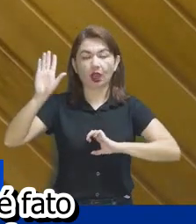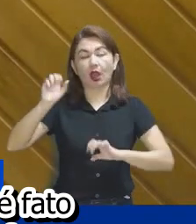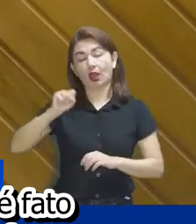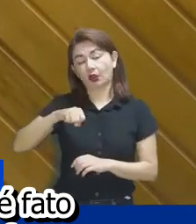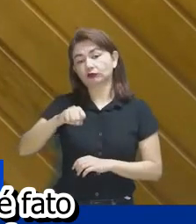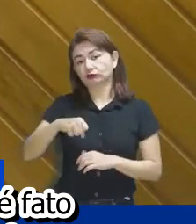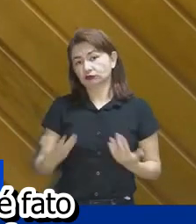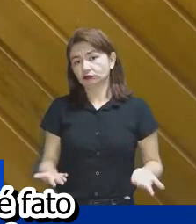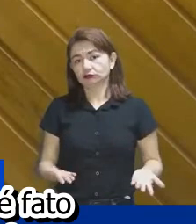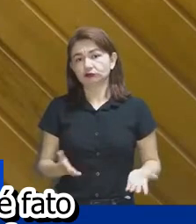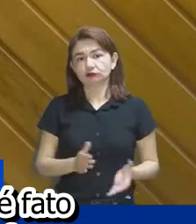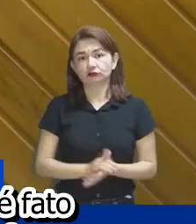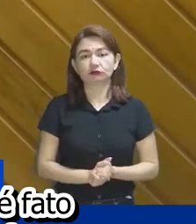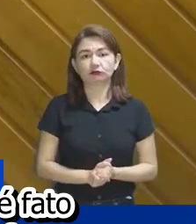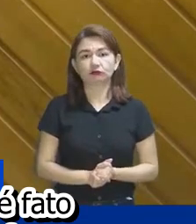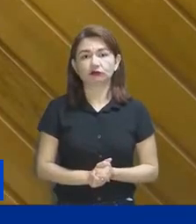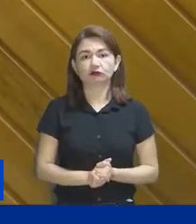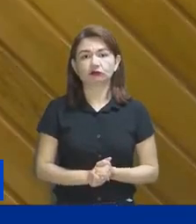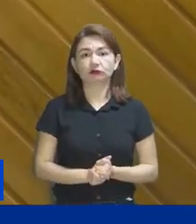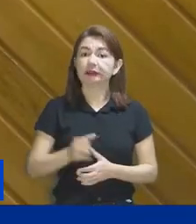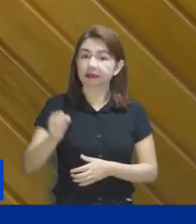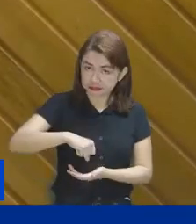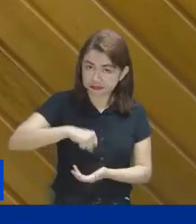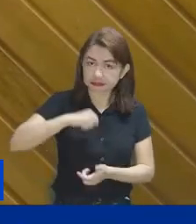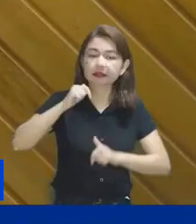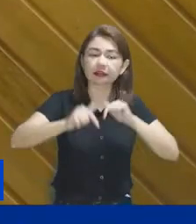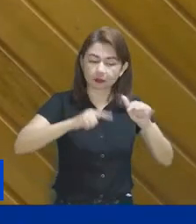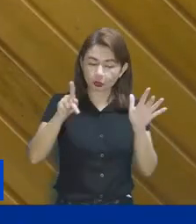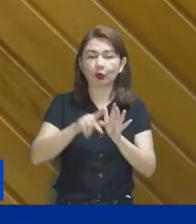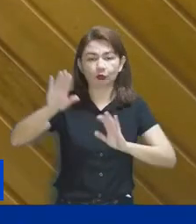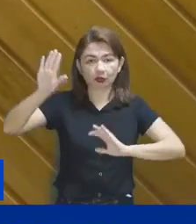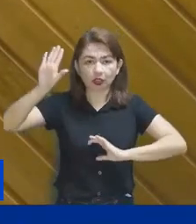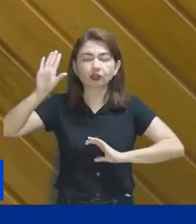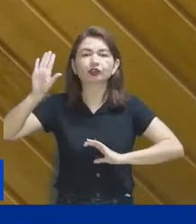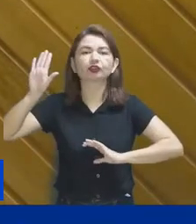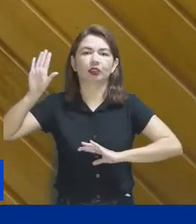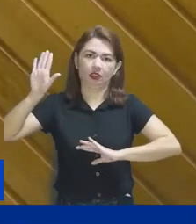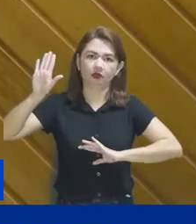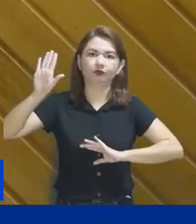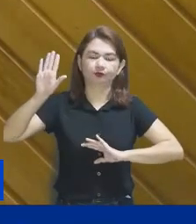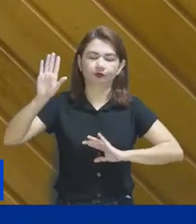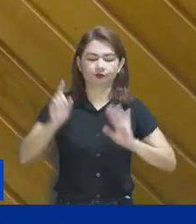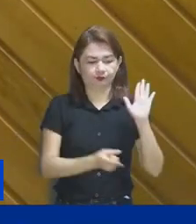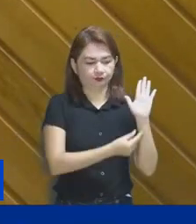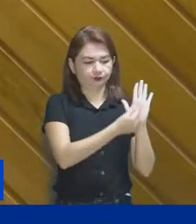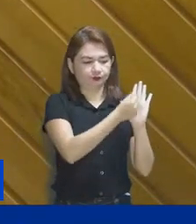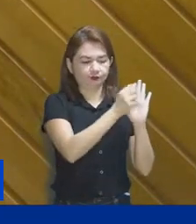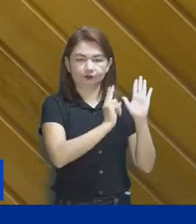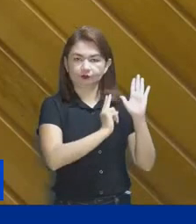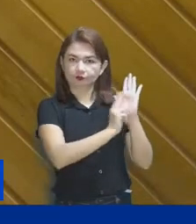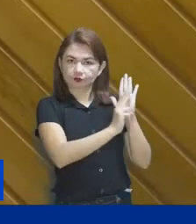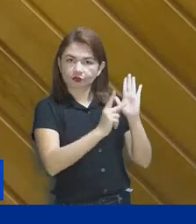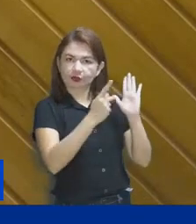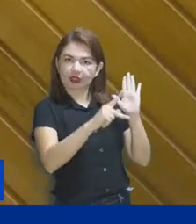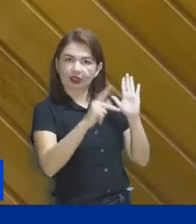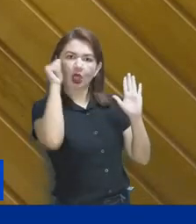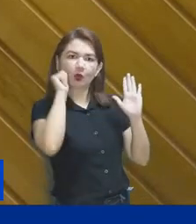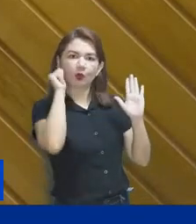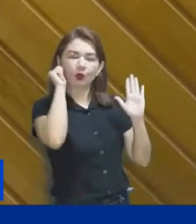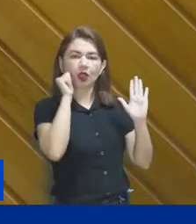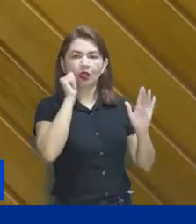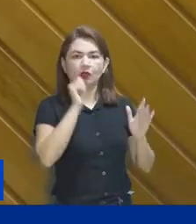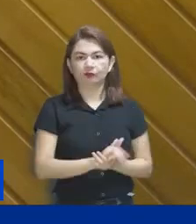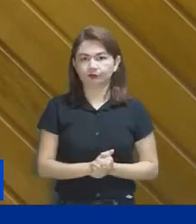isso foi trazido, inclusive, por essa defesa. Apresentada aos autos, ela está na prestação de contas, e nesse termo, e nesse